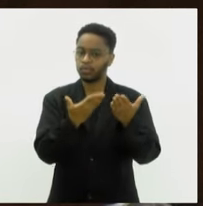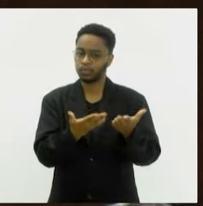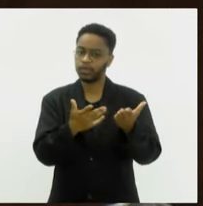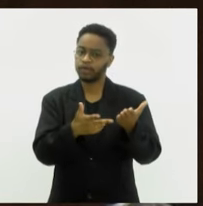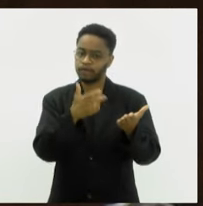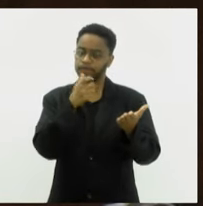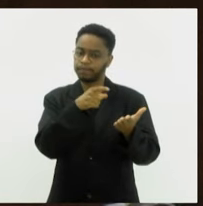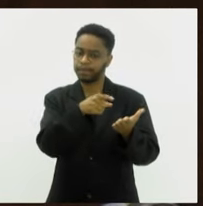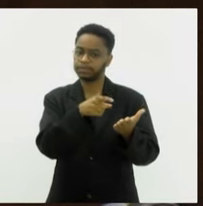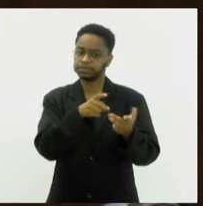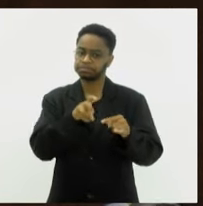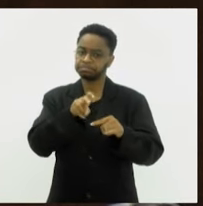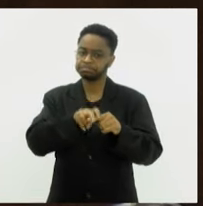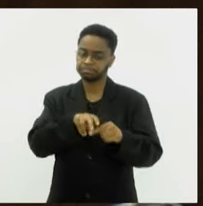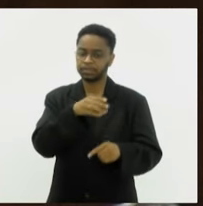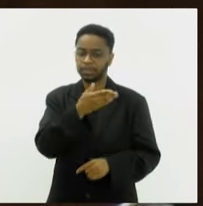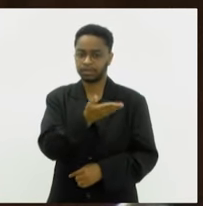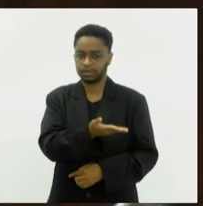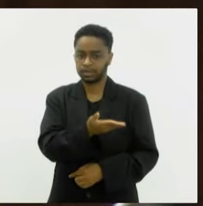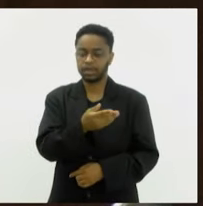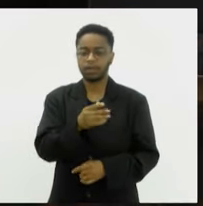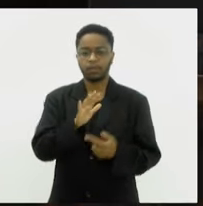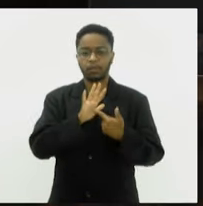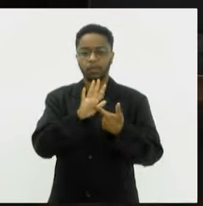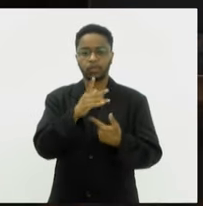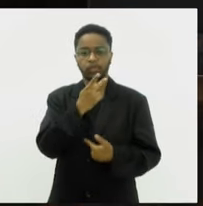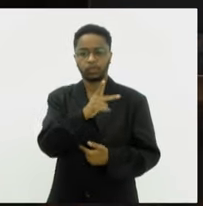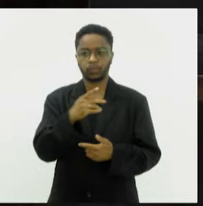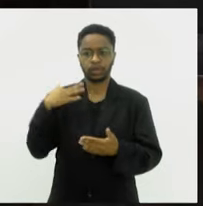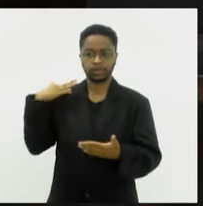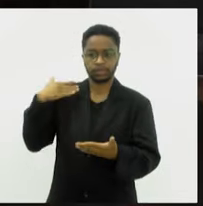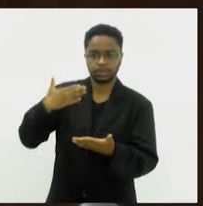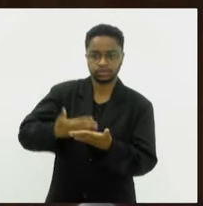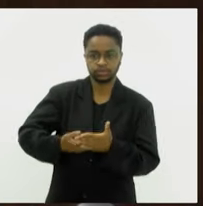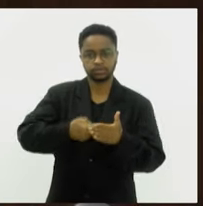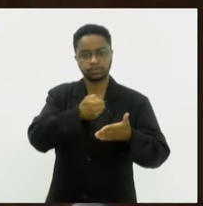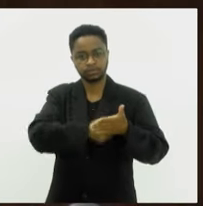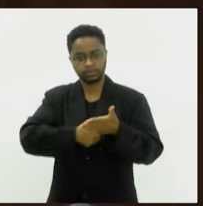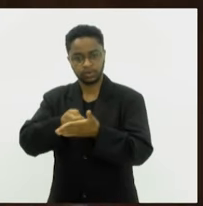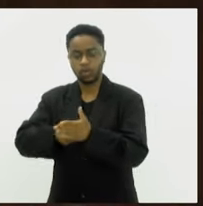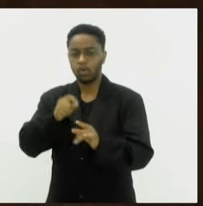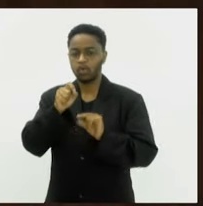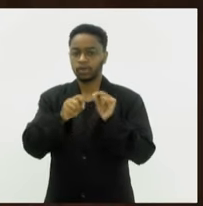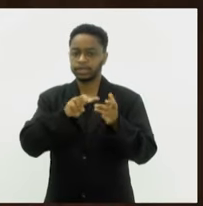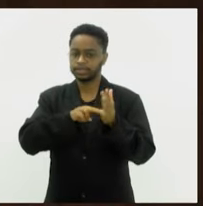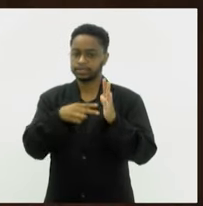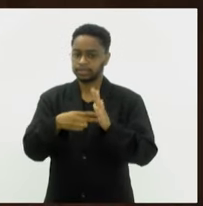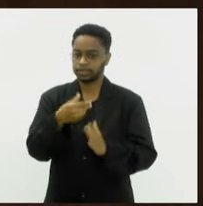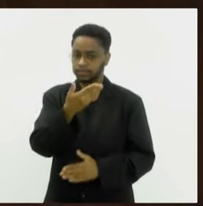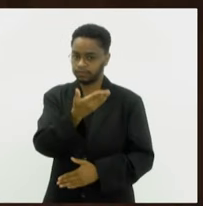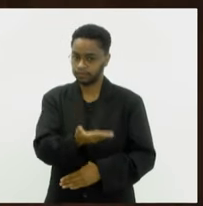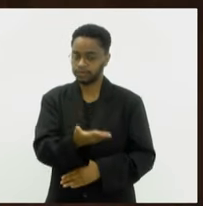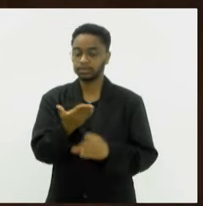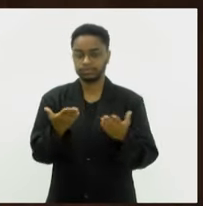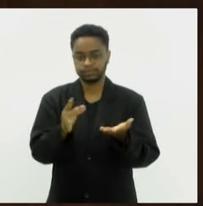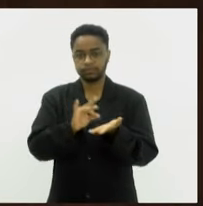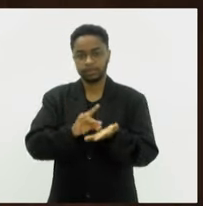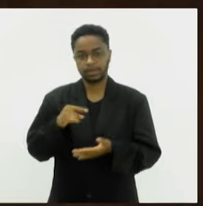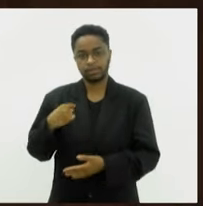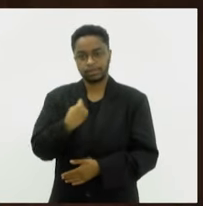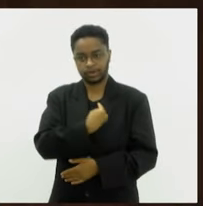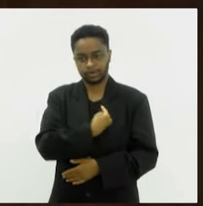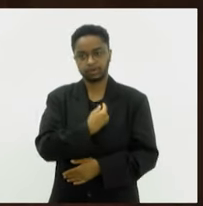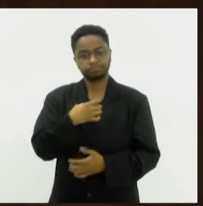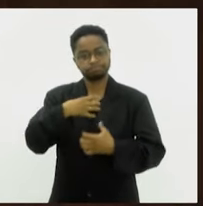vê-la nessa posição, com a sua trajetória de luta, tudo que você significa. Então, para nós, realmente, possa criar